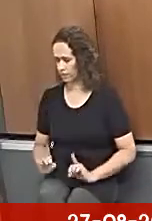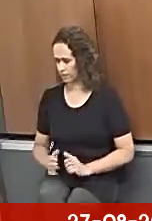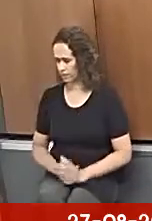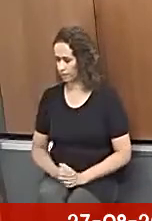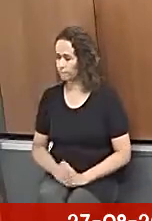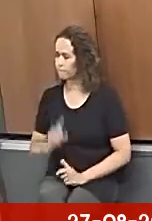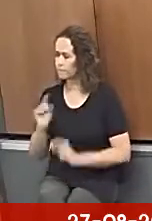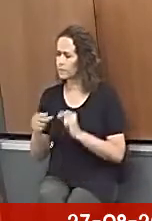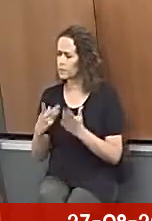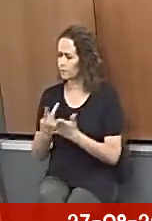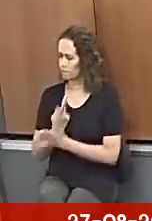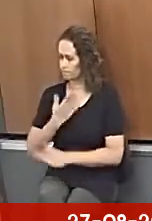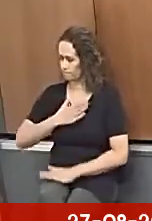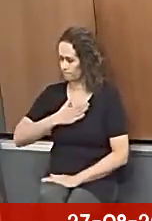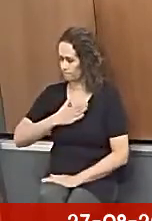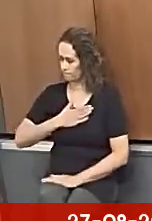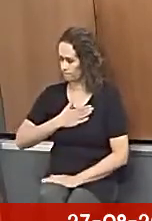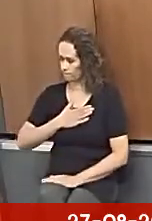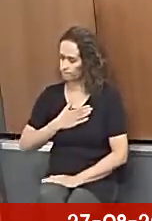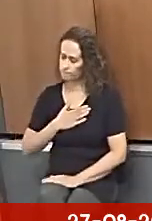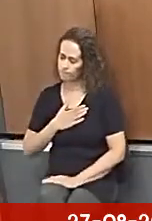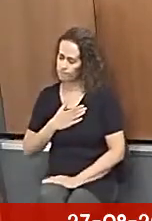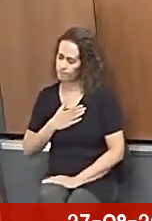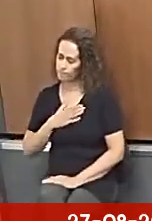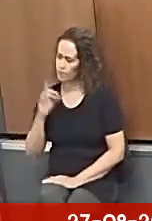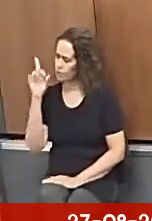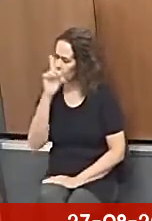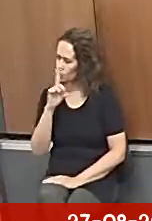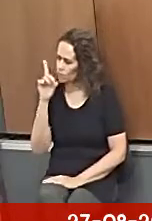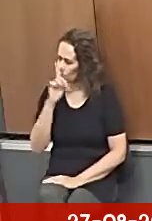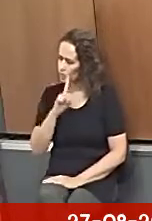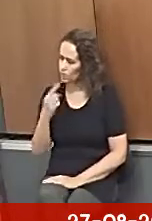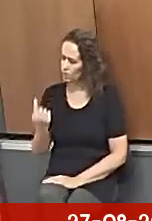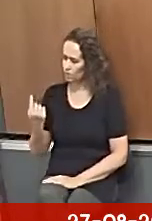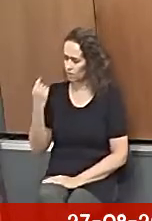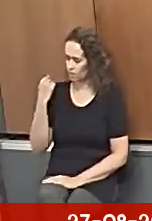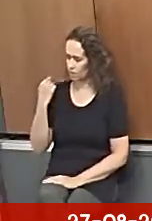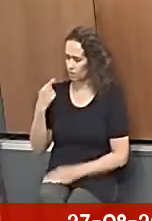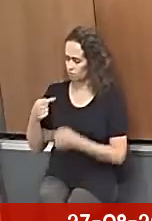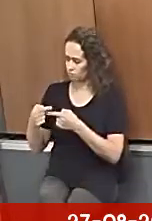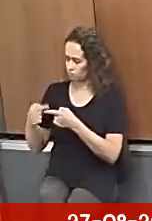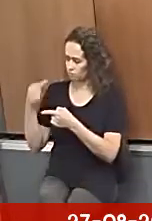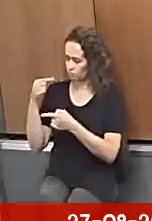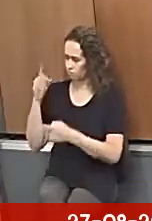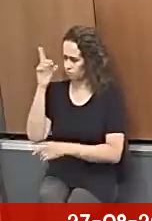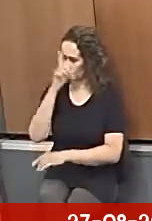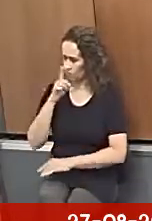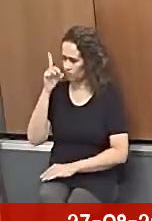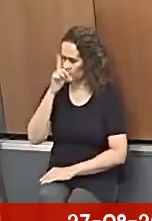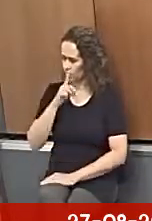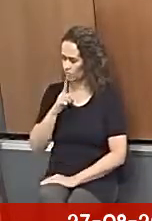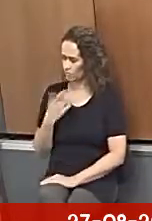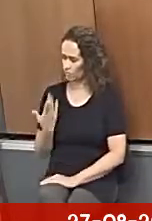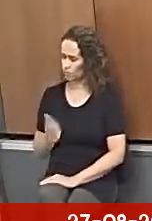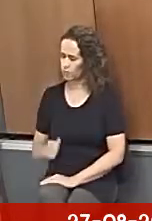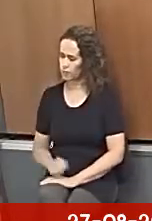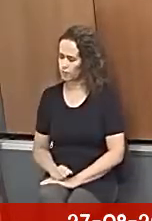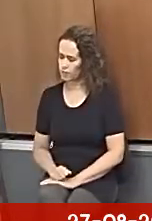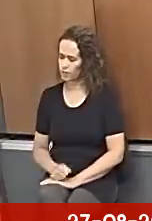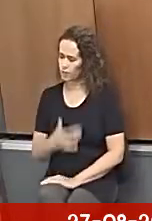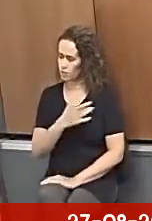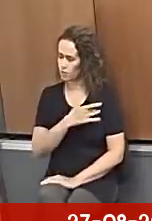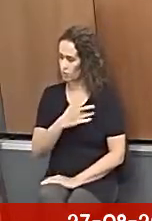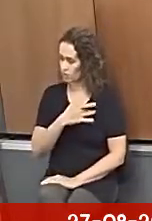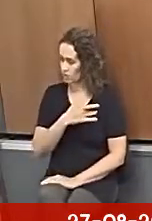ocorreu comigo foi no domingo passado sem 6 último agora no jogo o cruzeiro e santos